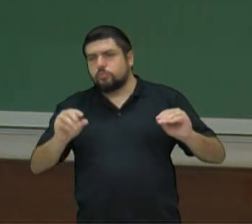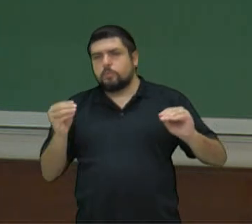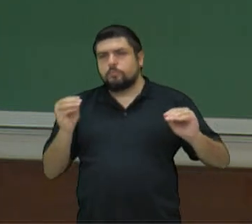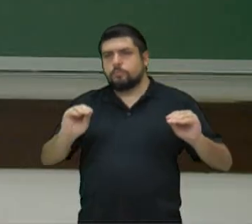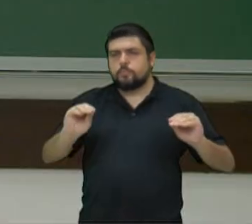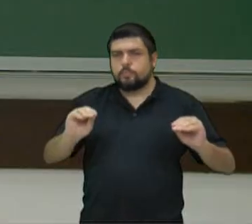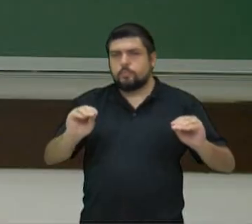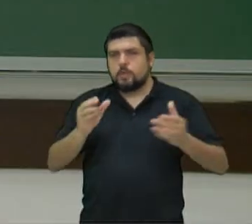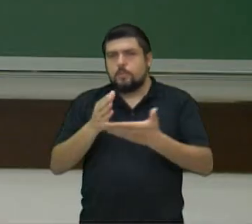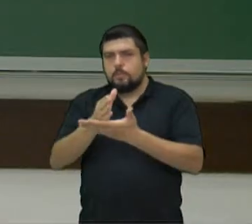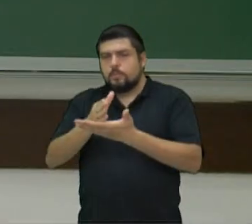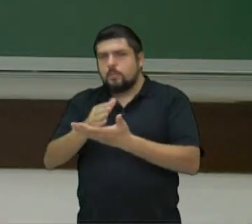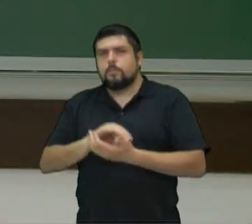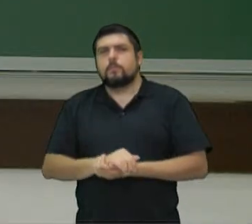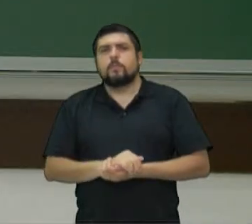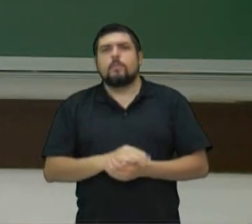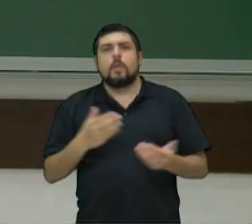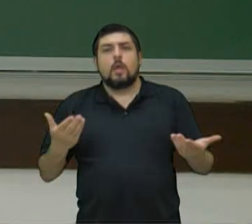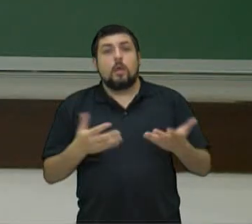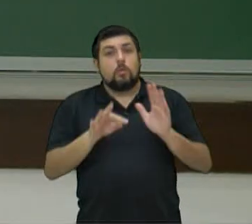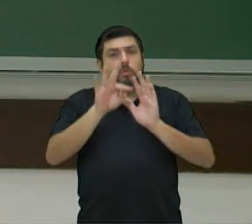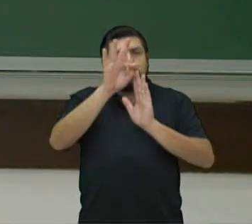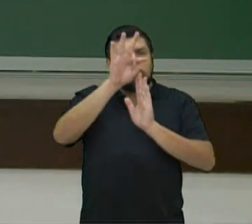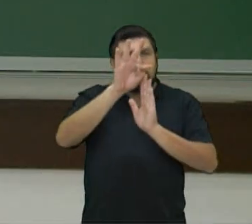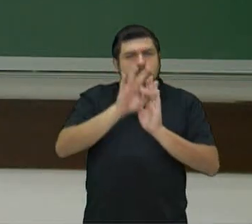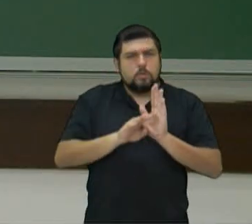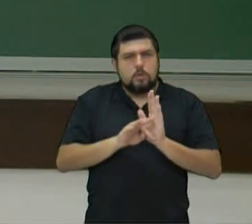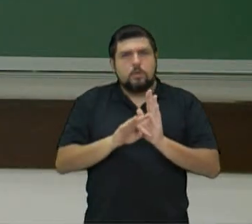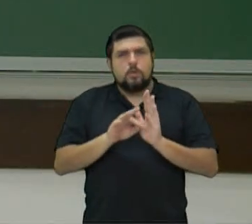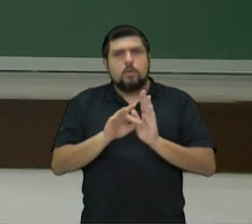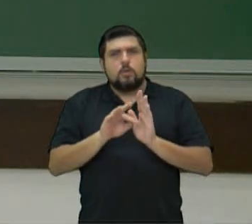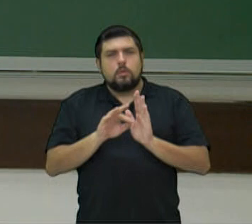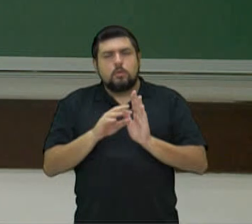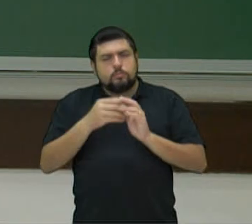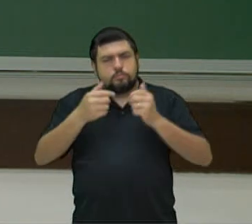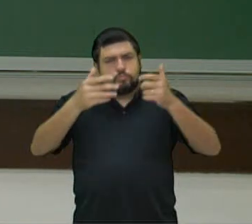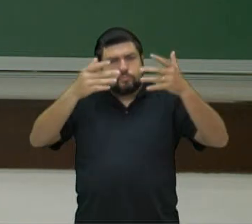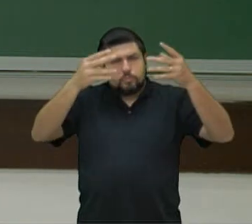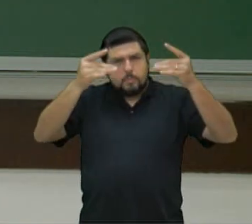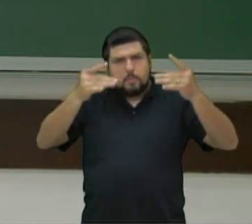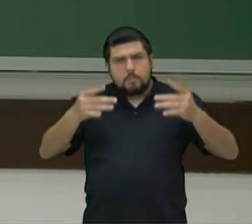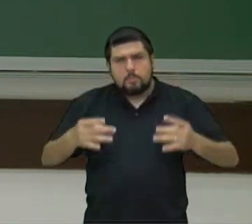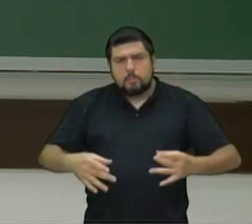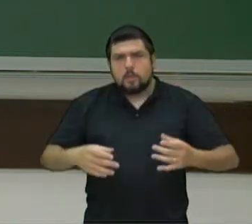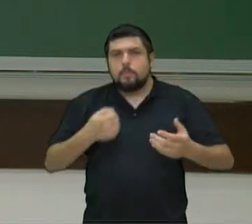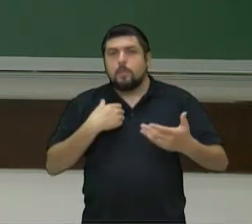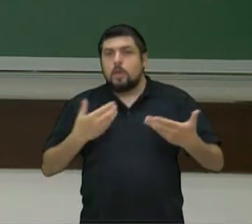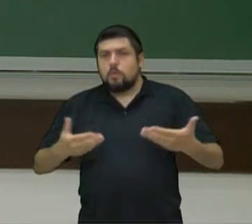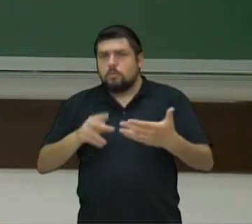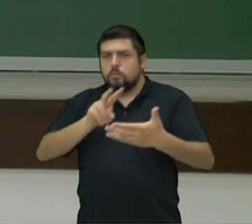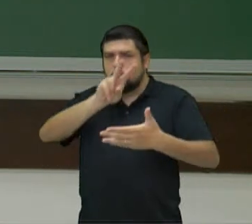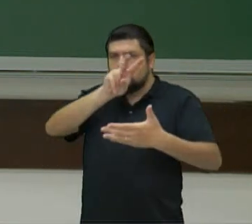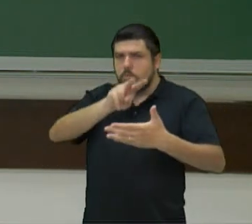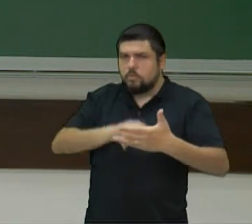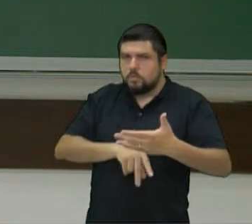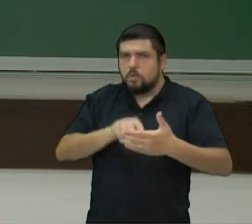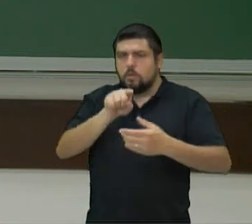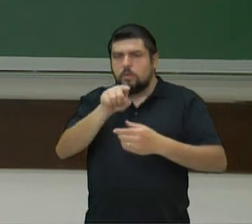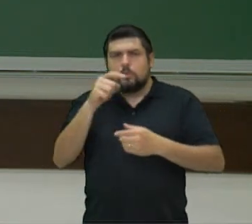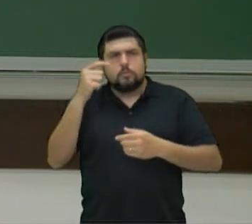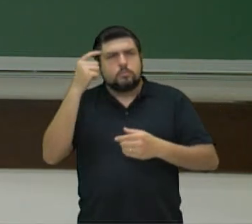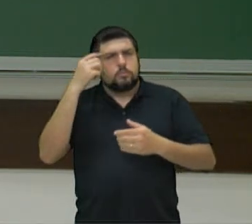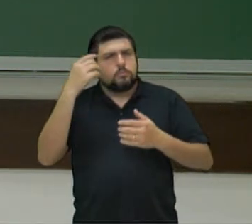Então, nós temos aqui um texto descritivo, eu vou fazer a leitura com vocês e vão pensando enquanto nós estivermos